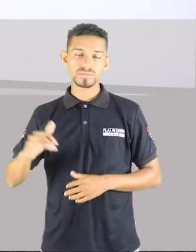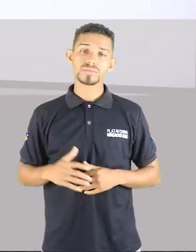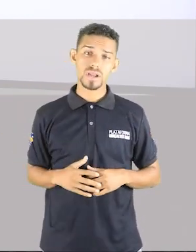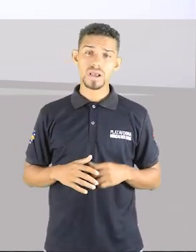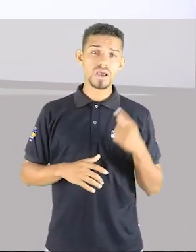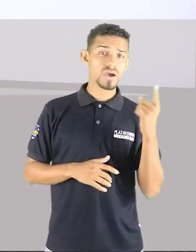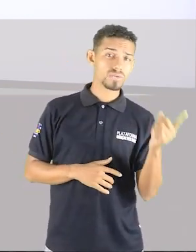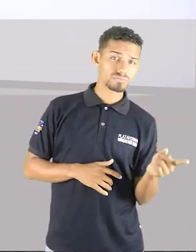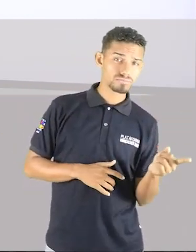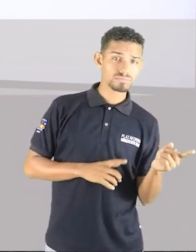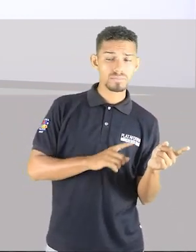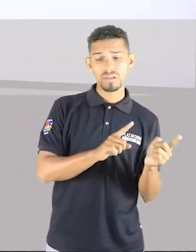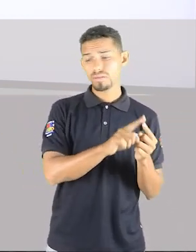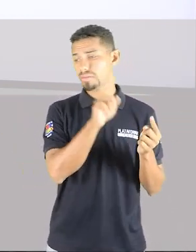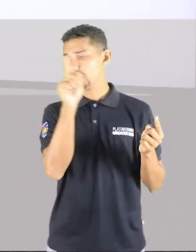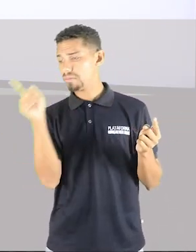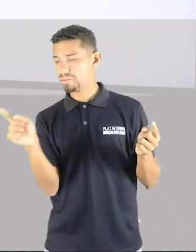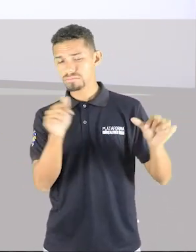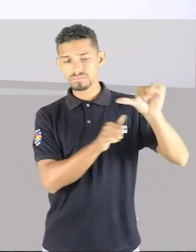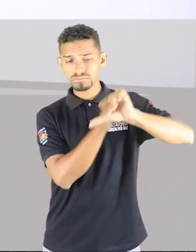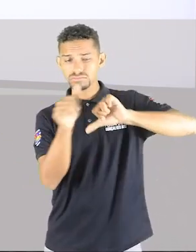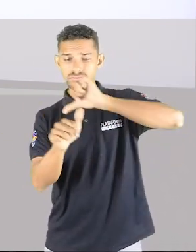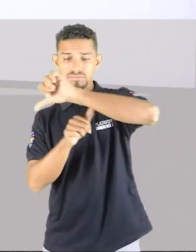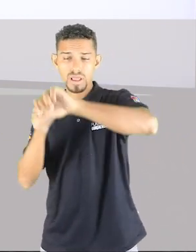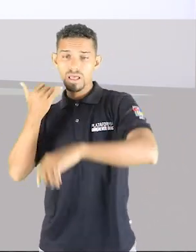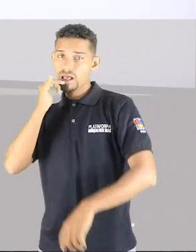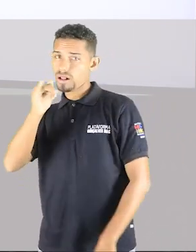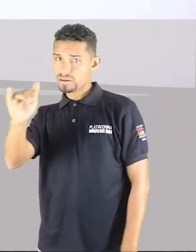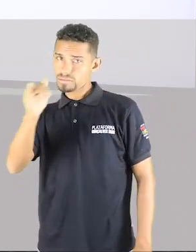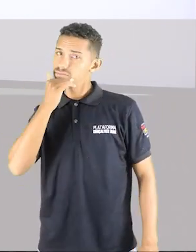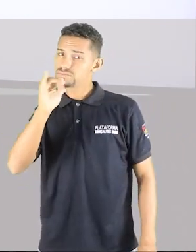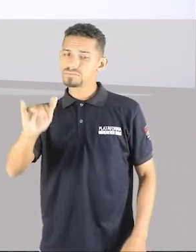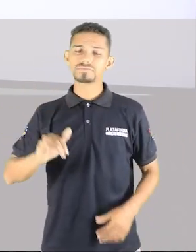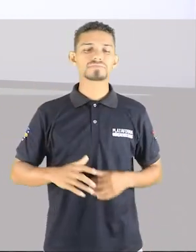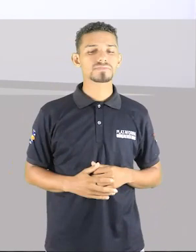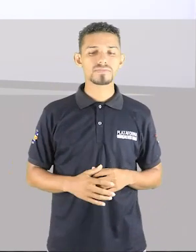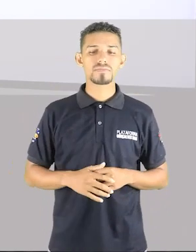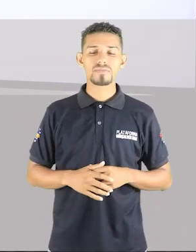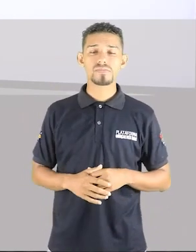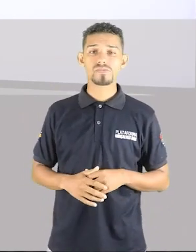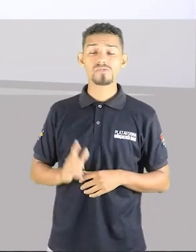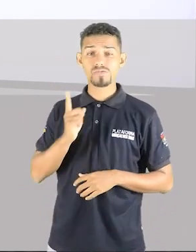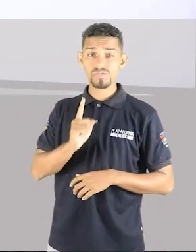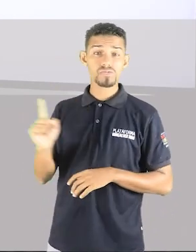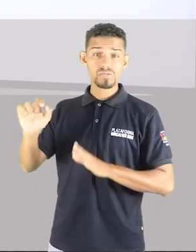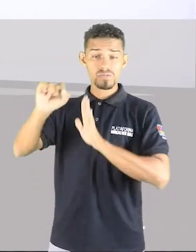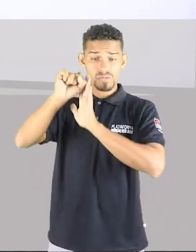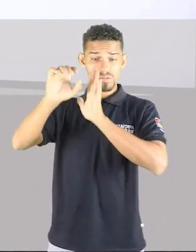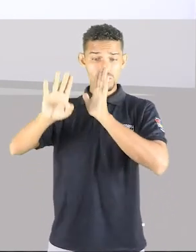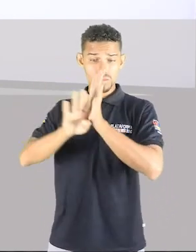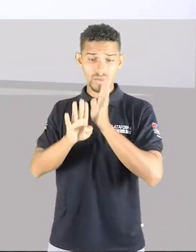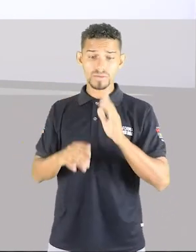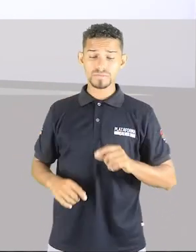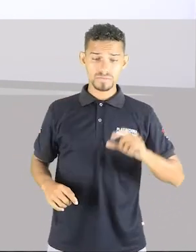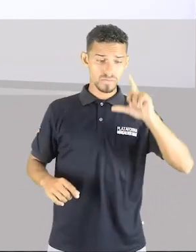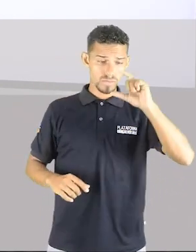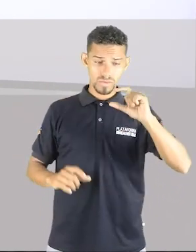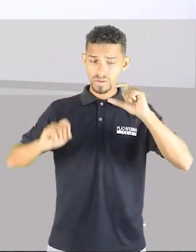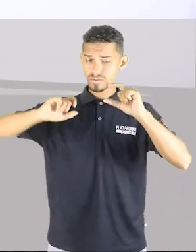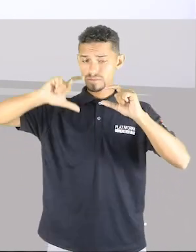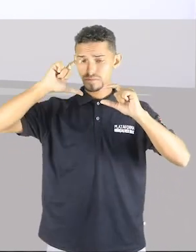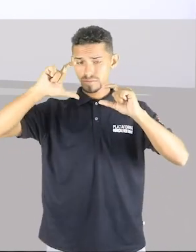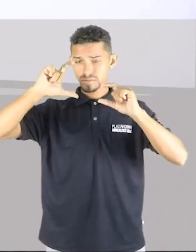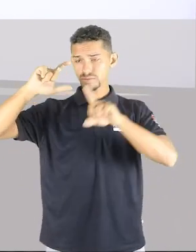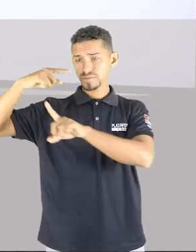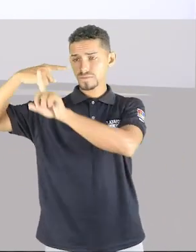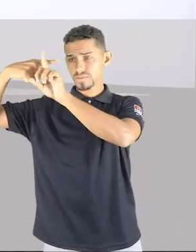forma de energia em energia elétrica beleza aí o símbolo é esse tá o Polo de menor potencial e o